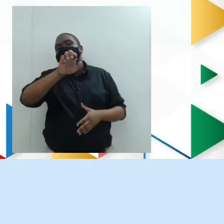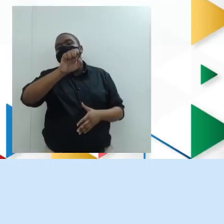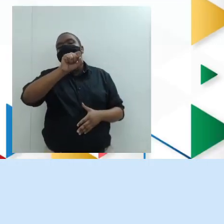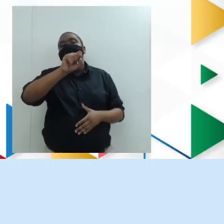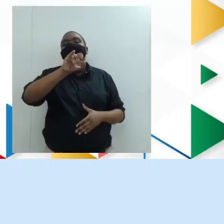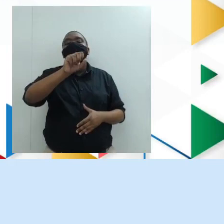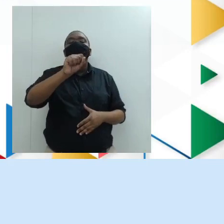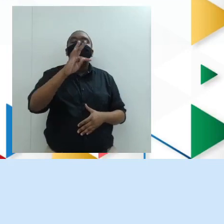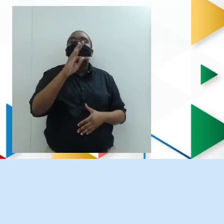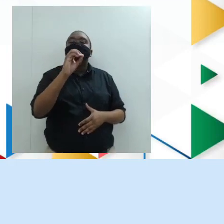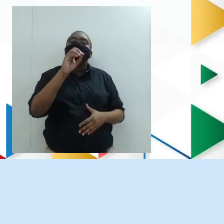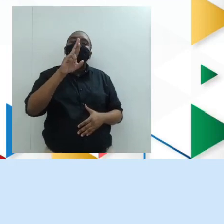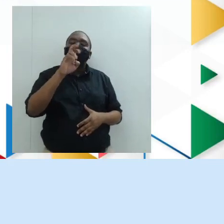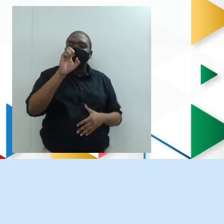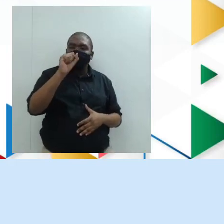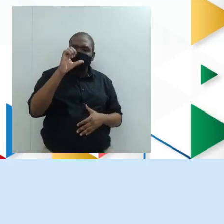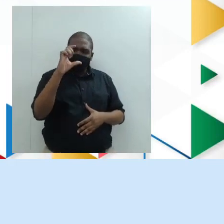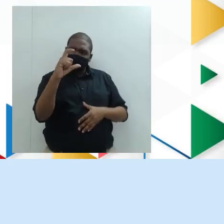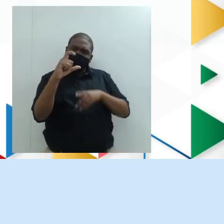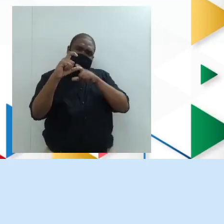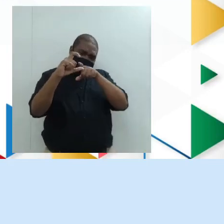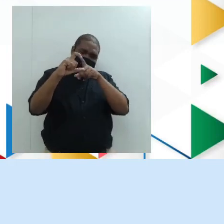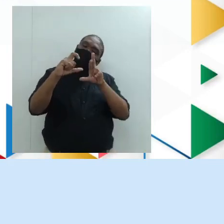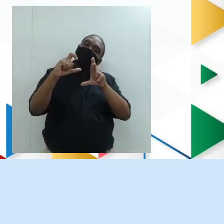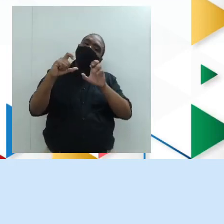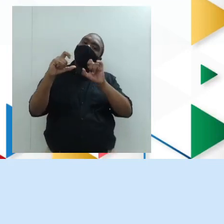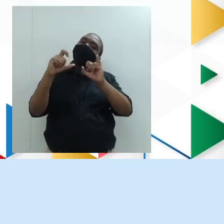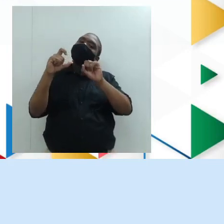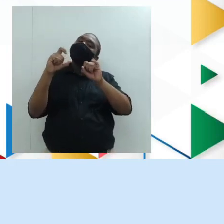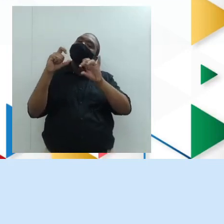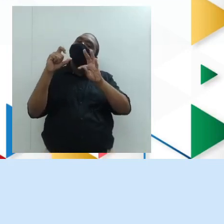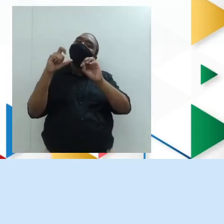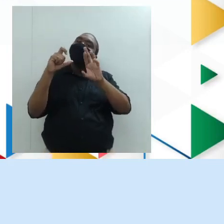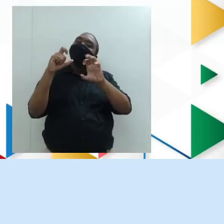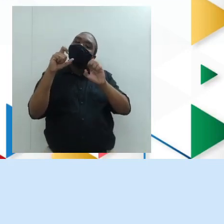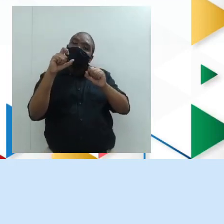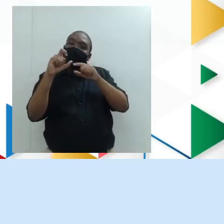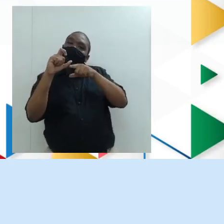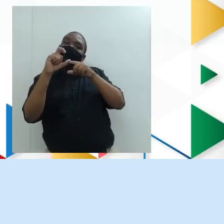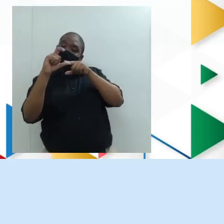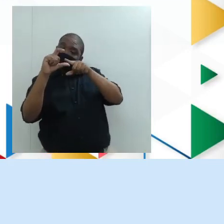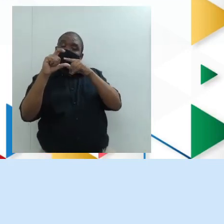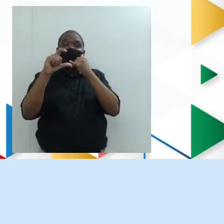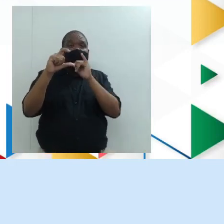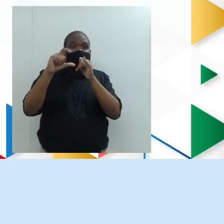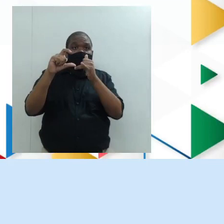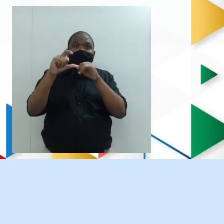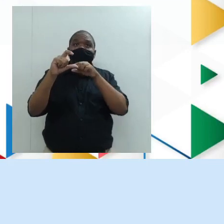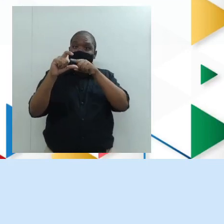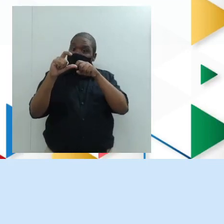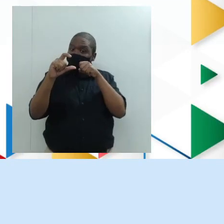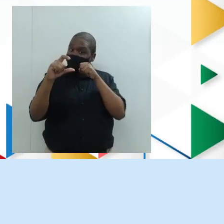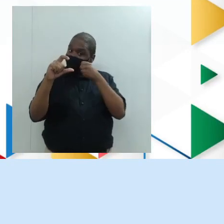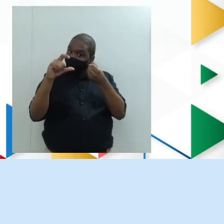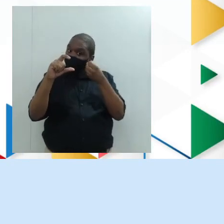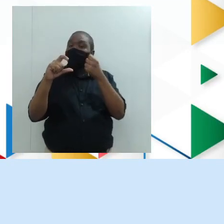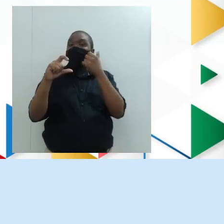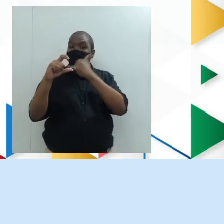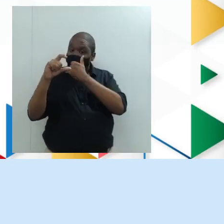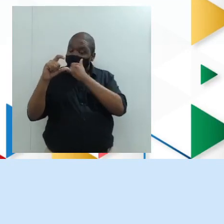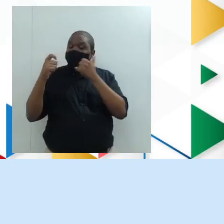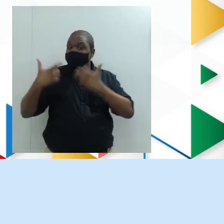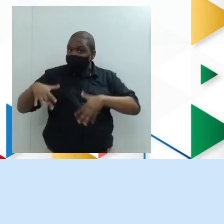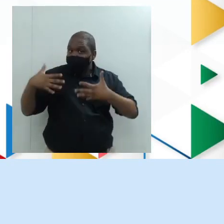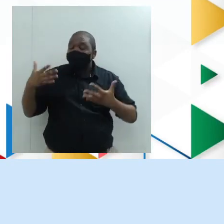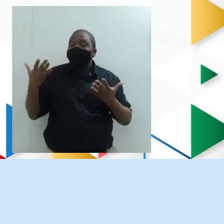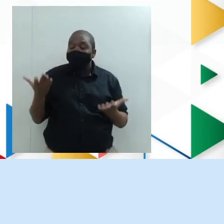resistores. Os resistores eles são dispositivos elétricos com alta resistência elétrica.